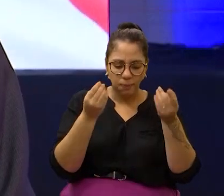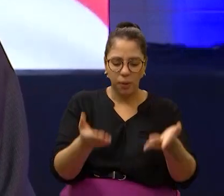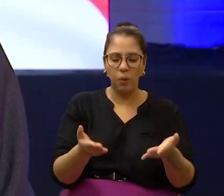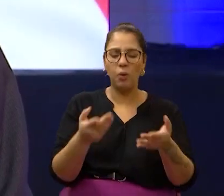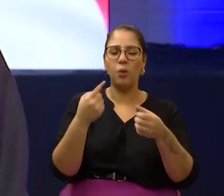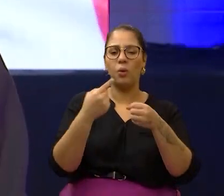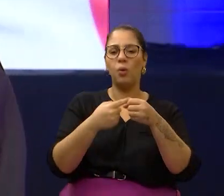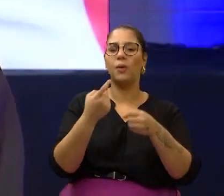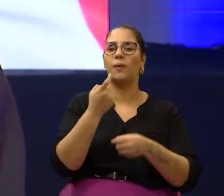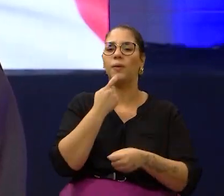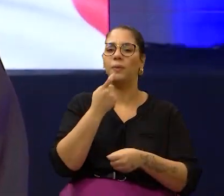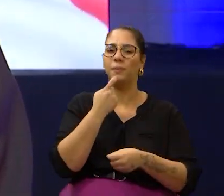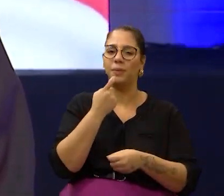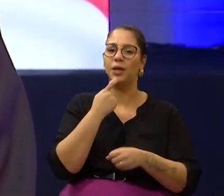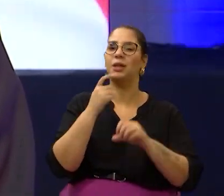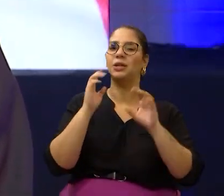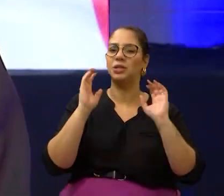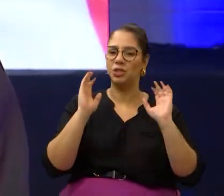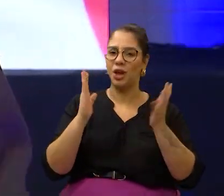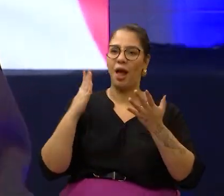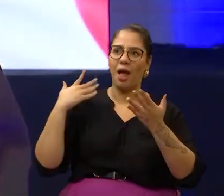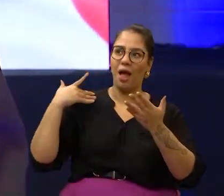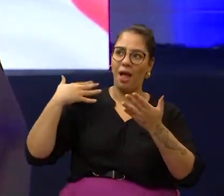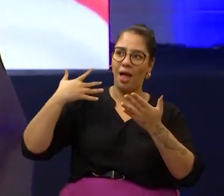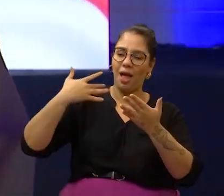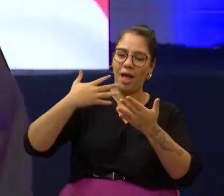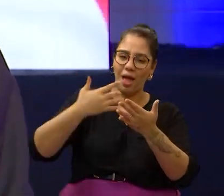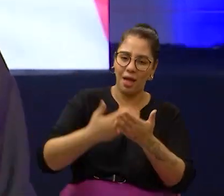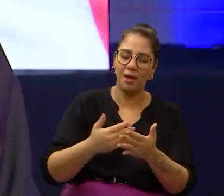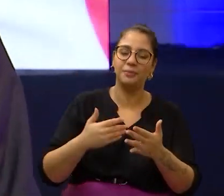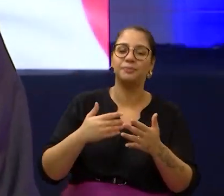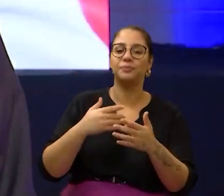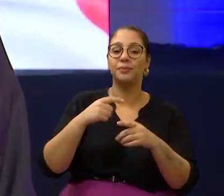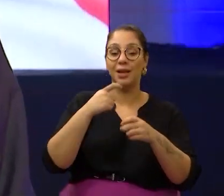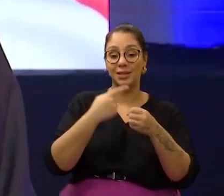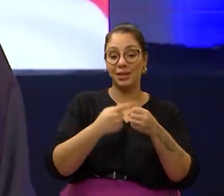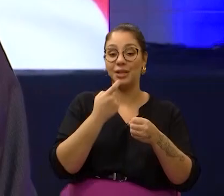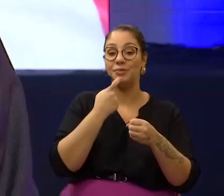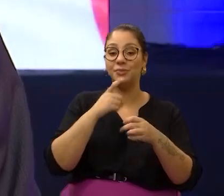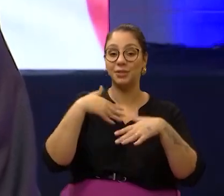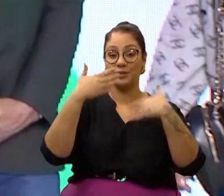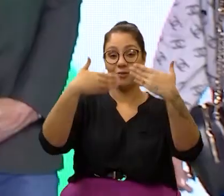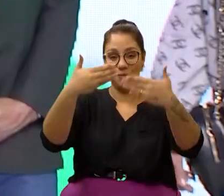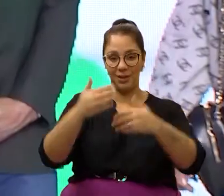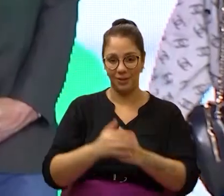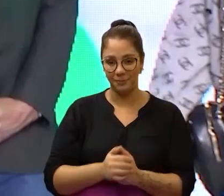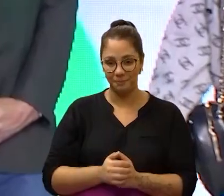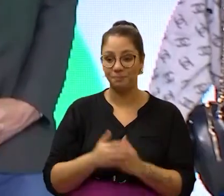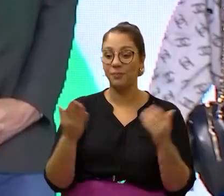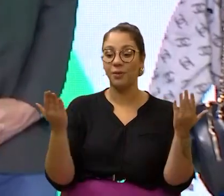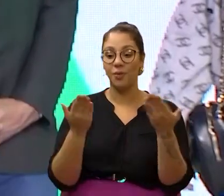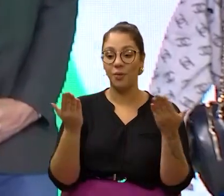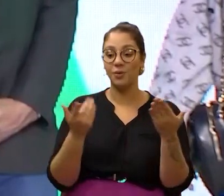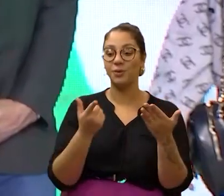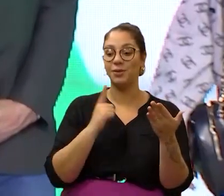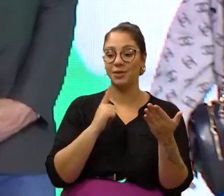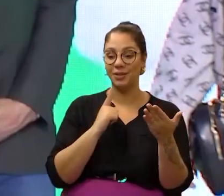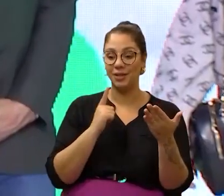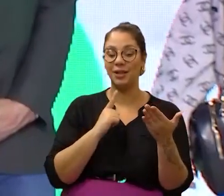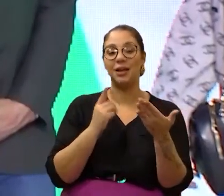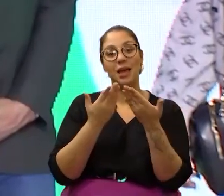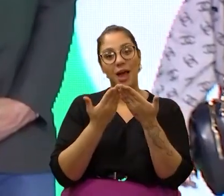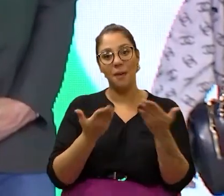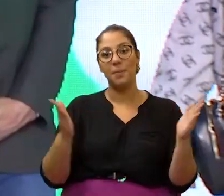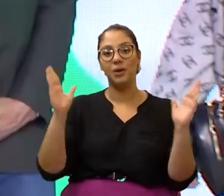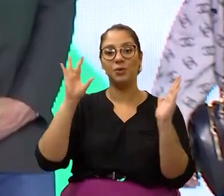né, que essa colônia vem dando até hoje para o desenvolvimento da nossa cidade. Hoje nós temos a abertura oficial